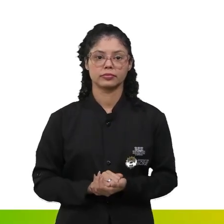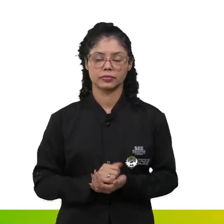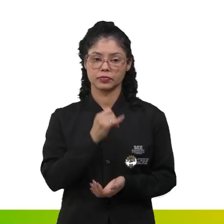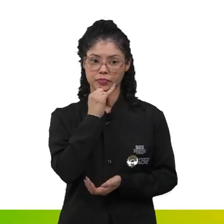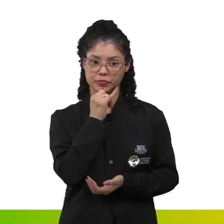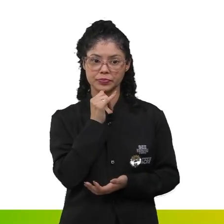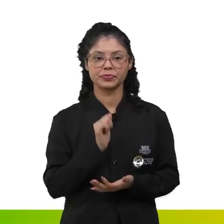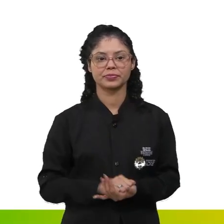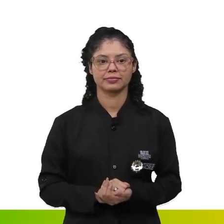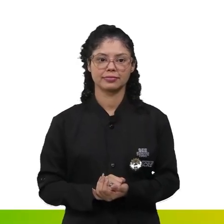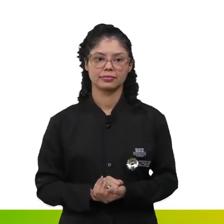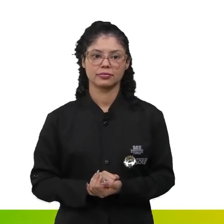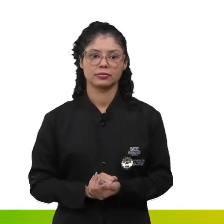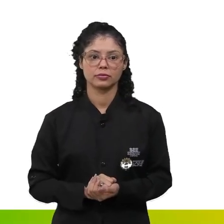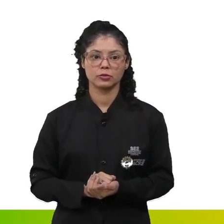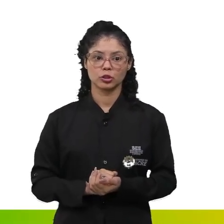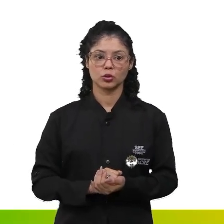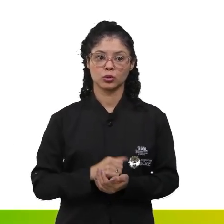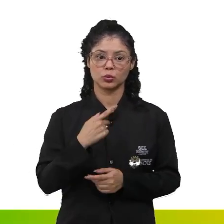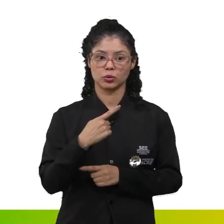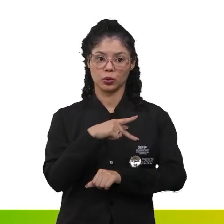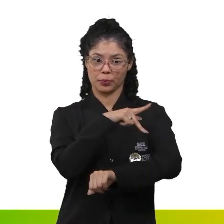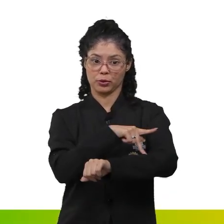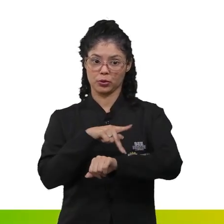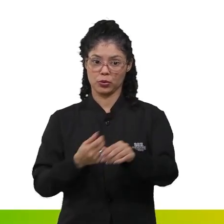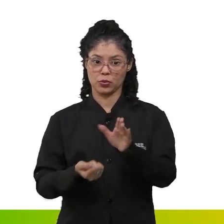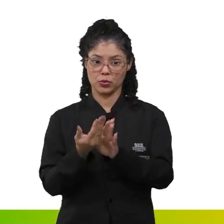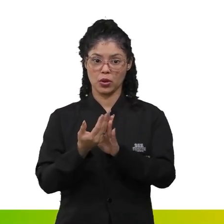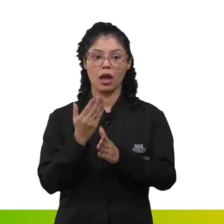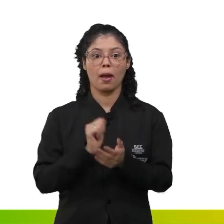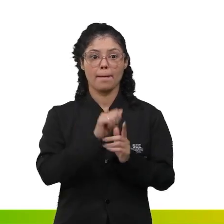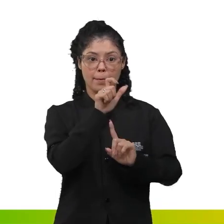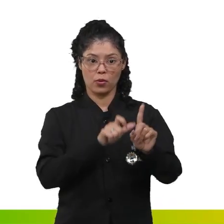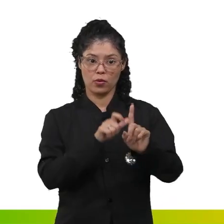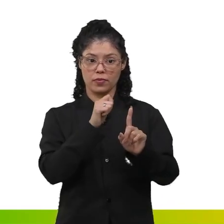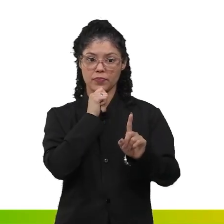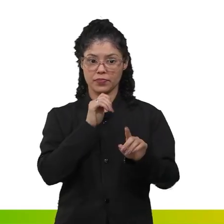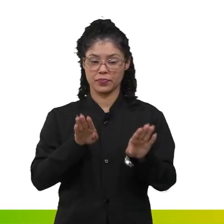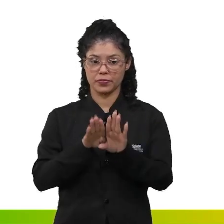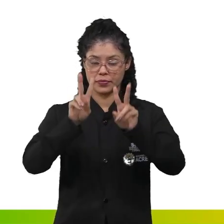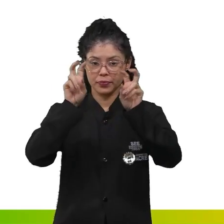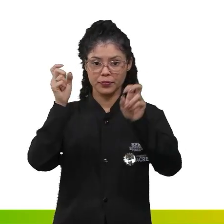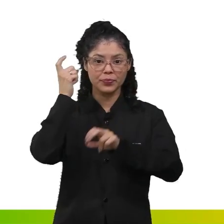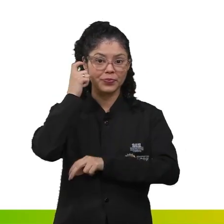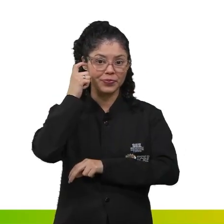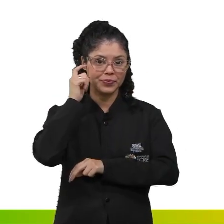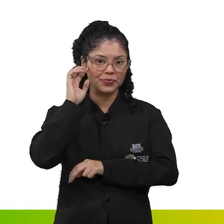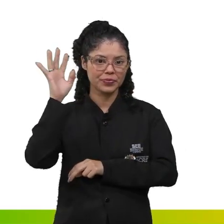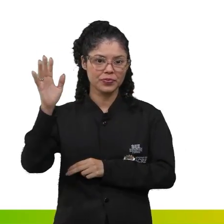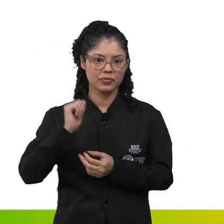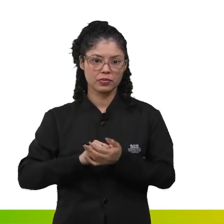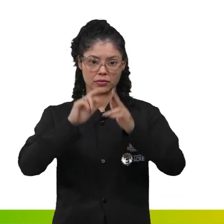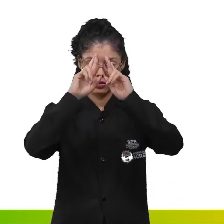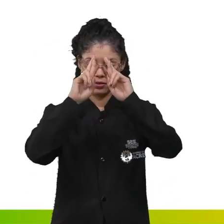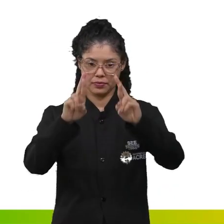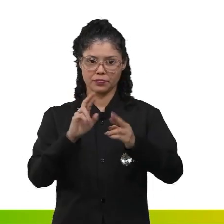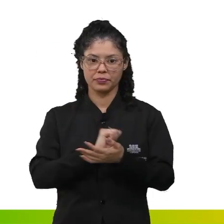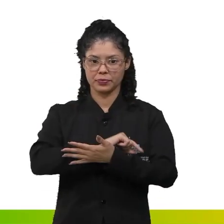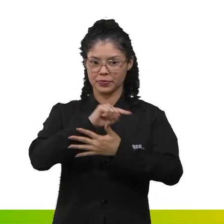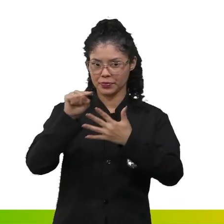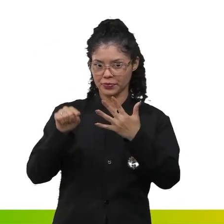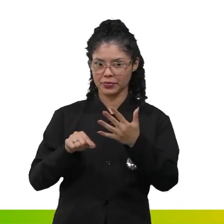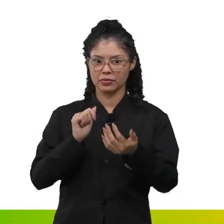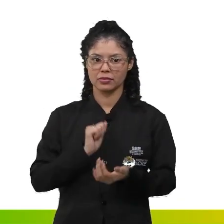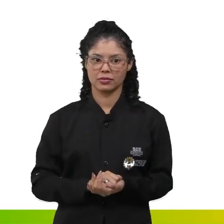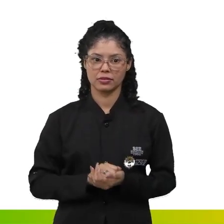exemplos. Protagonismo e produção autoral, no aspecto criativo, respeito à